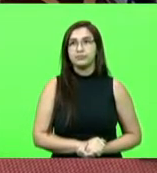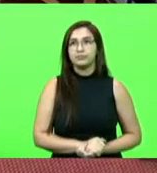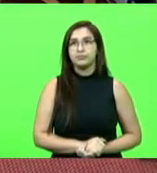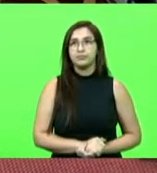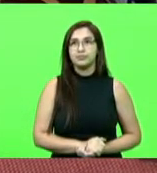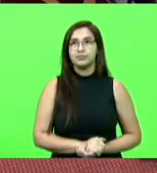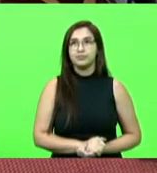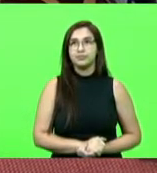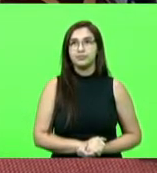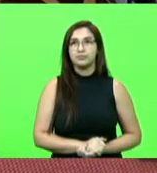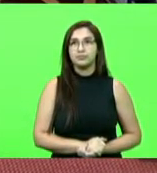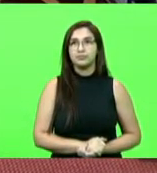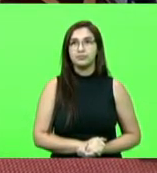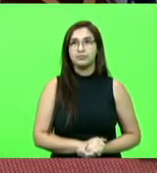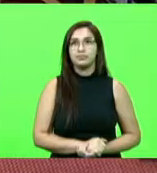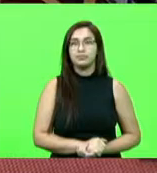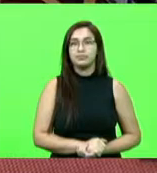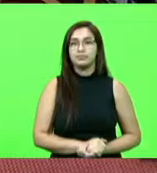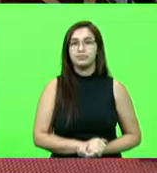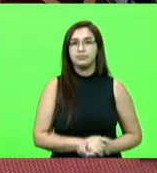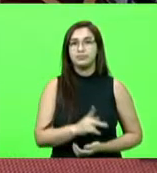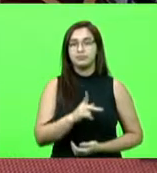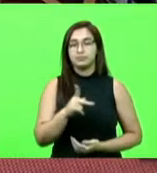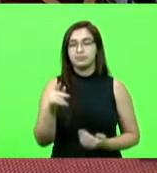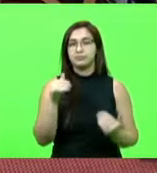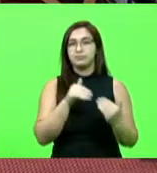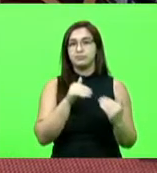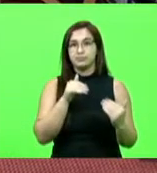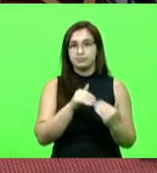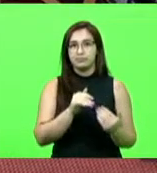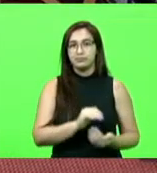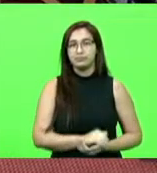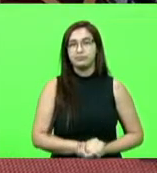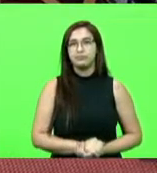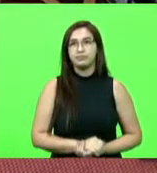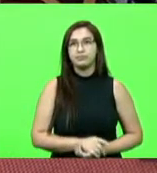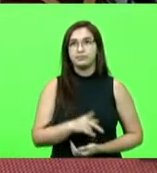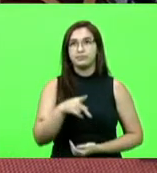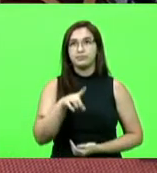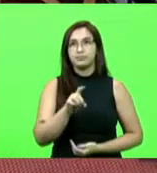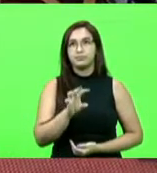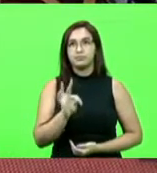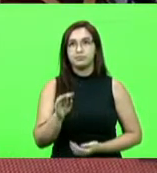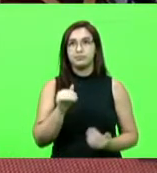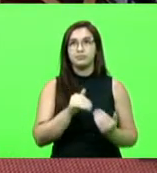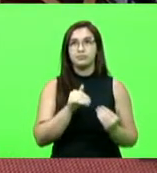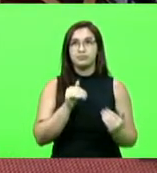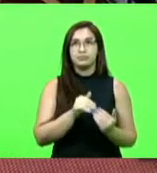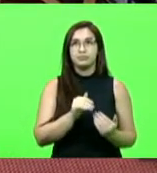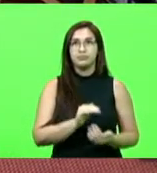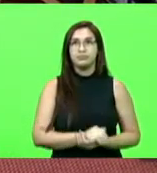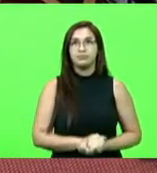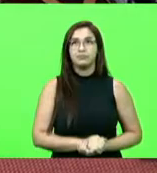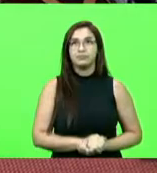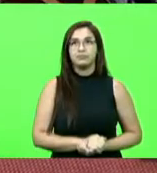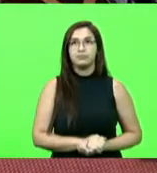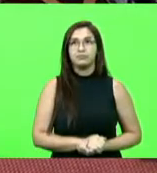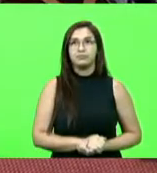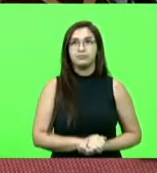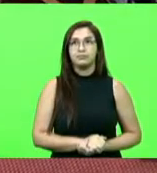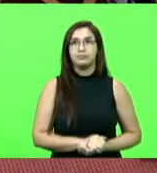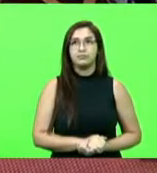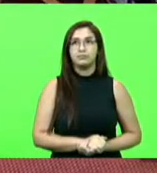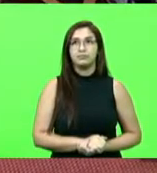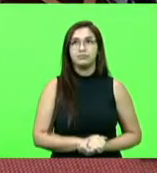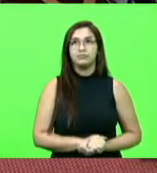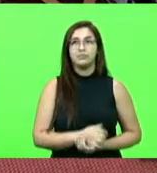presidente. PP de acordo também, deputado de João. PDT também de acordo, senhor presidente. Presidente, eles PDT me tiraram também da liderança,